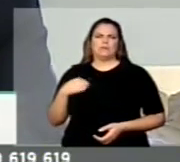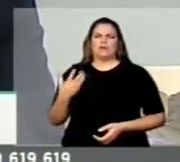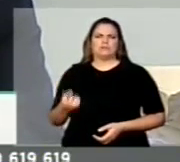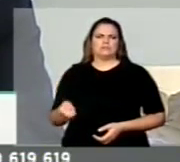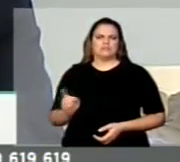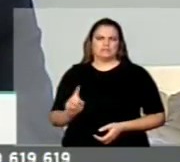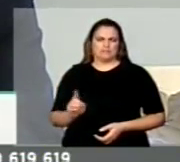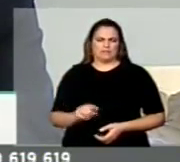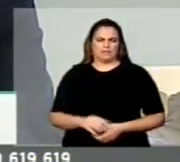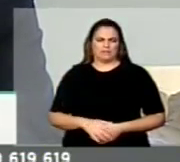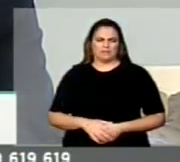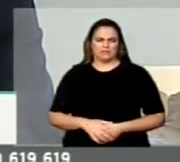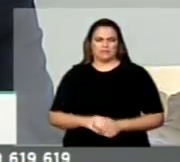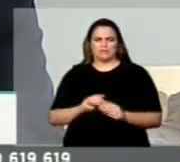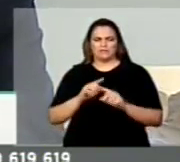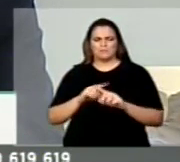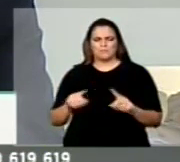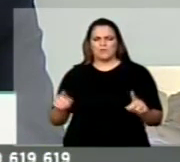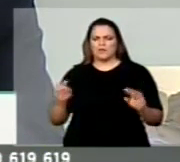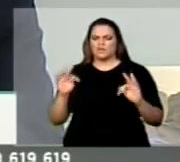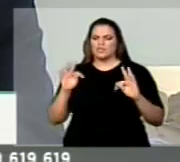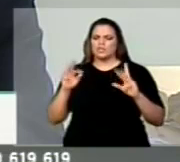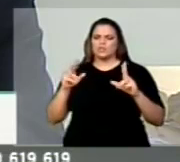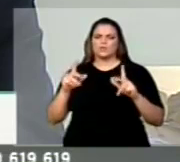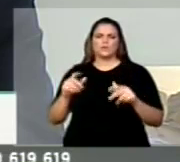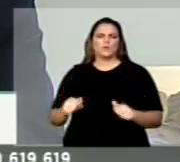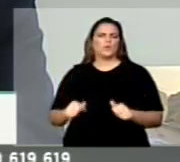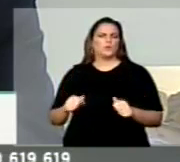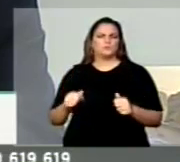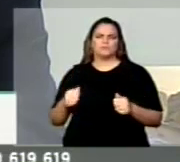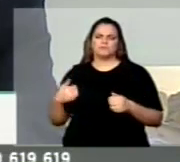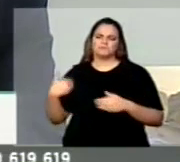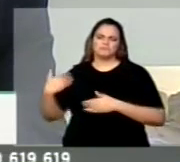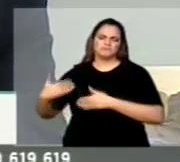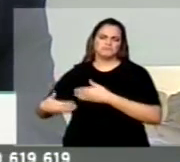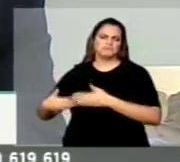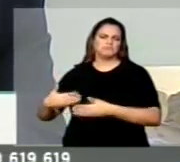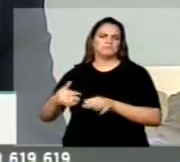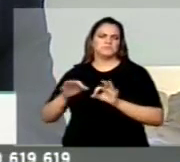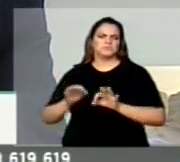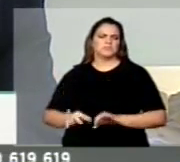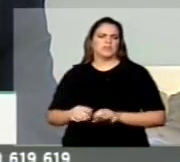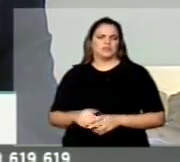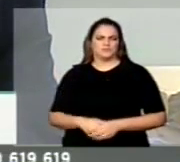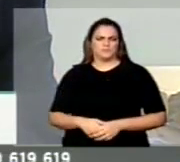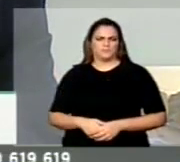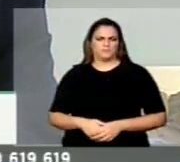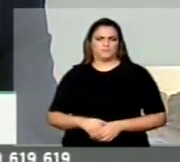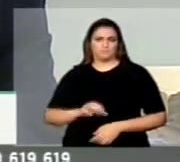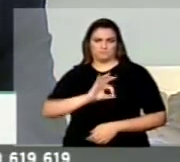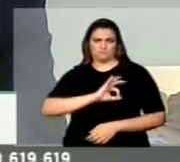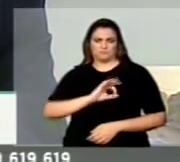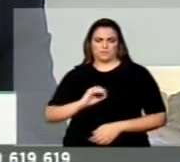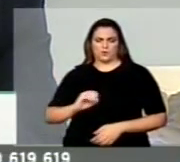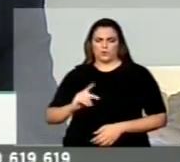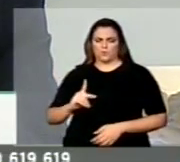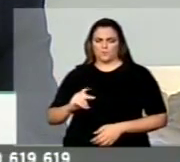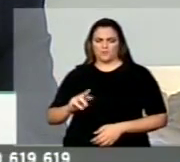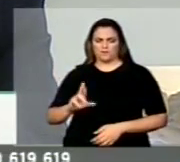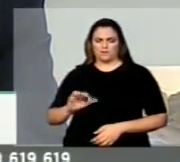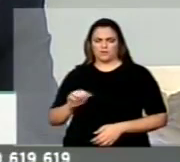os princípios foram coerentes desde o primeiro. Ou seja, a Operação Lava Jato citada na